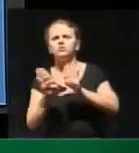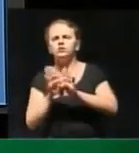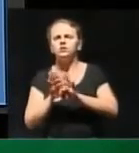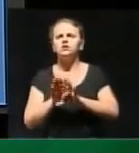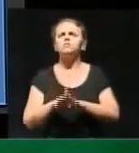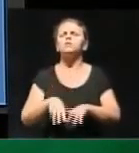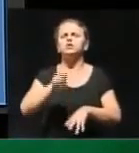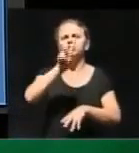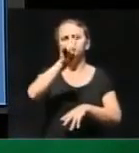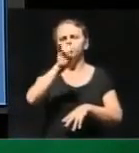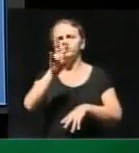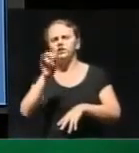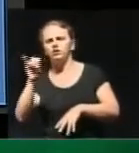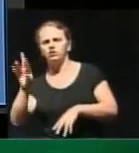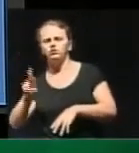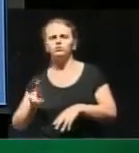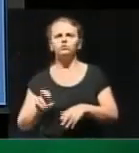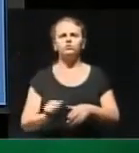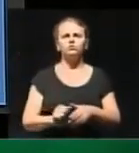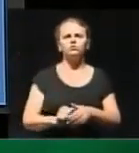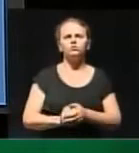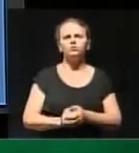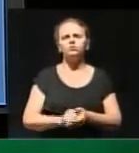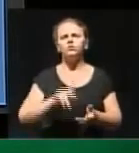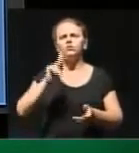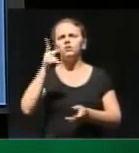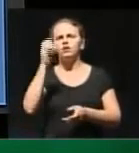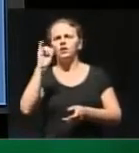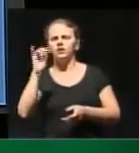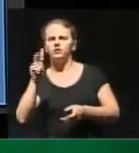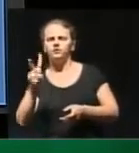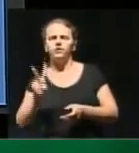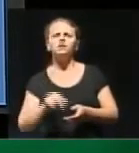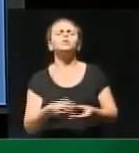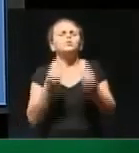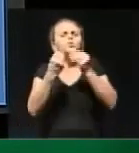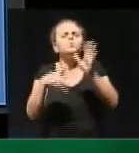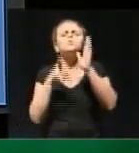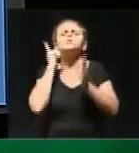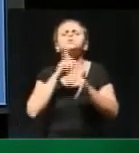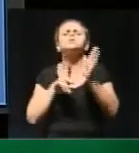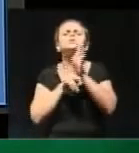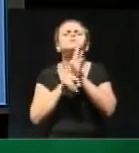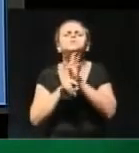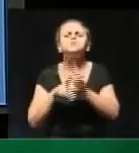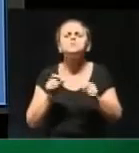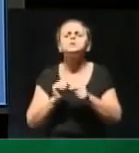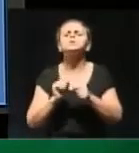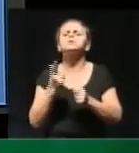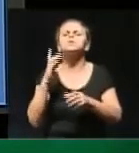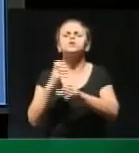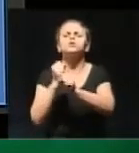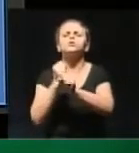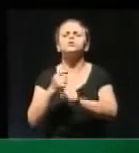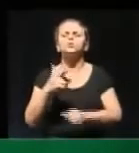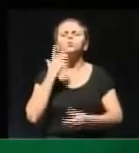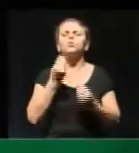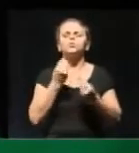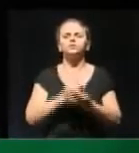do HIV. Como que esse estudo foi feito? Eles pegaram cerca de 1.800